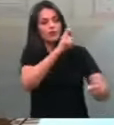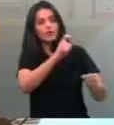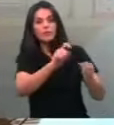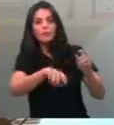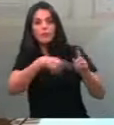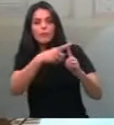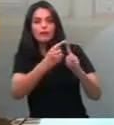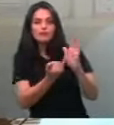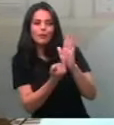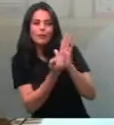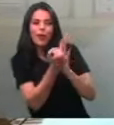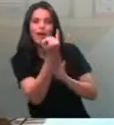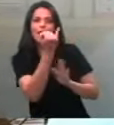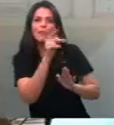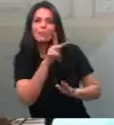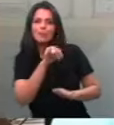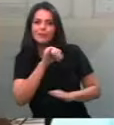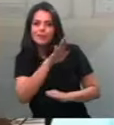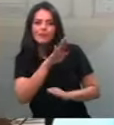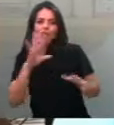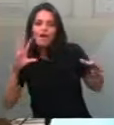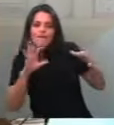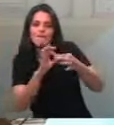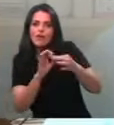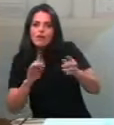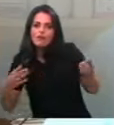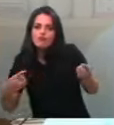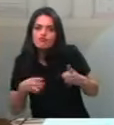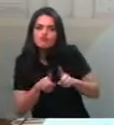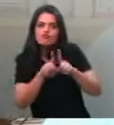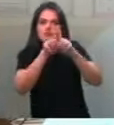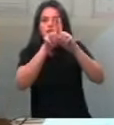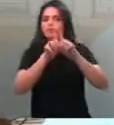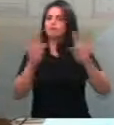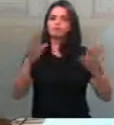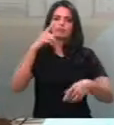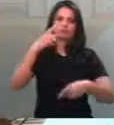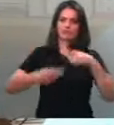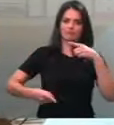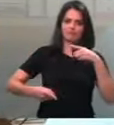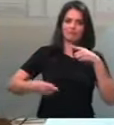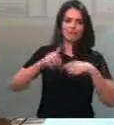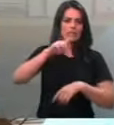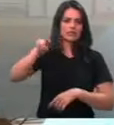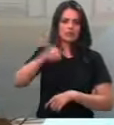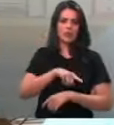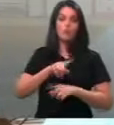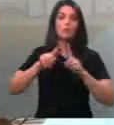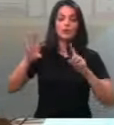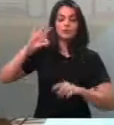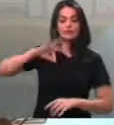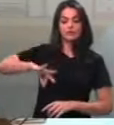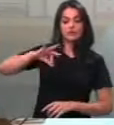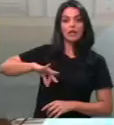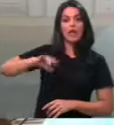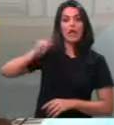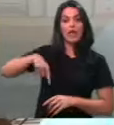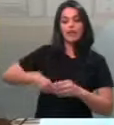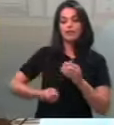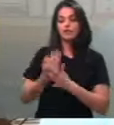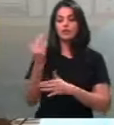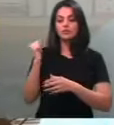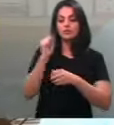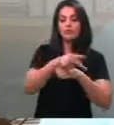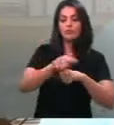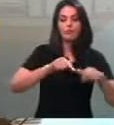mínimo é um poderoso instrumento de geração de emprego e de renda, reconhecido agora de